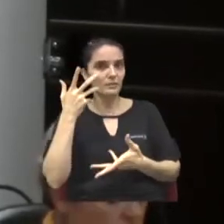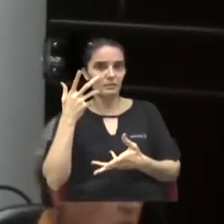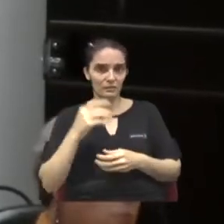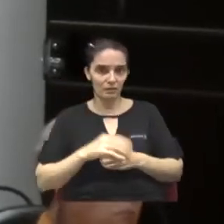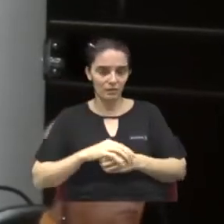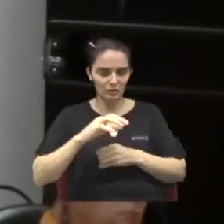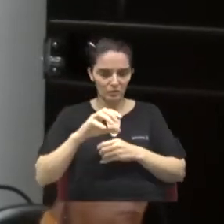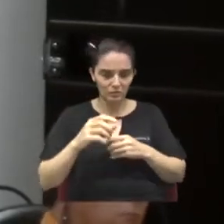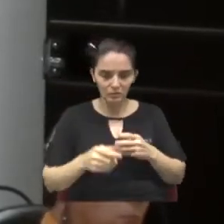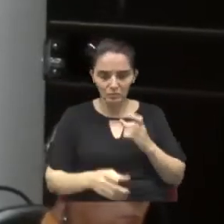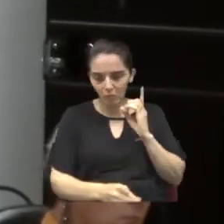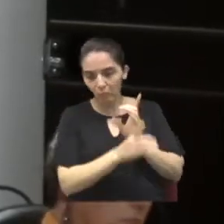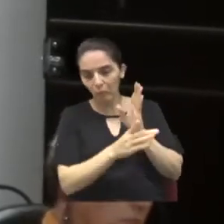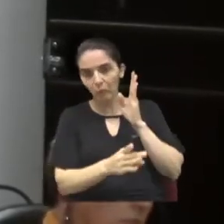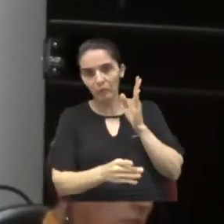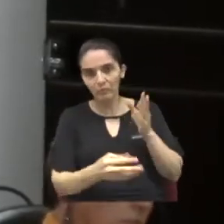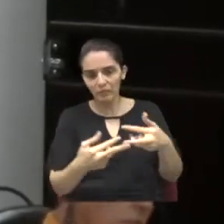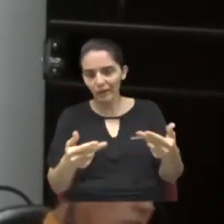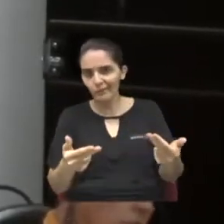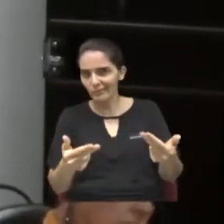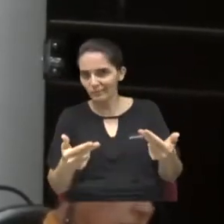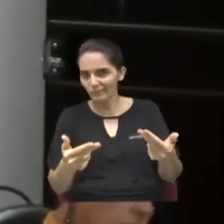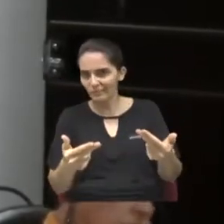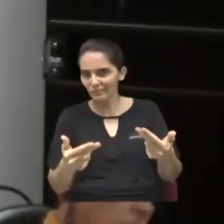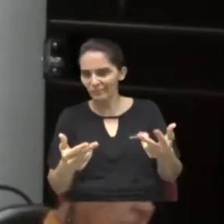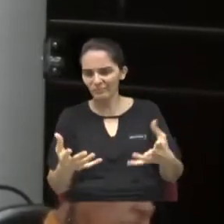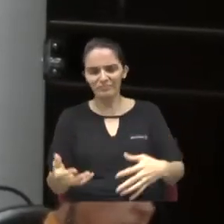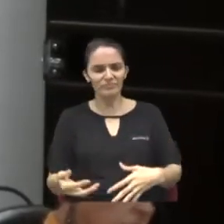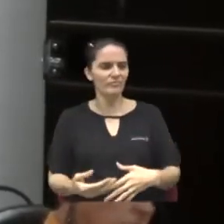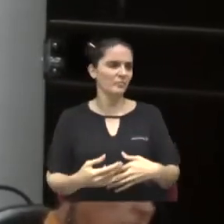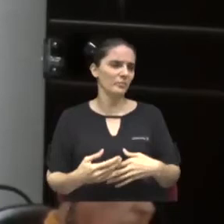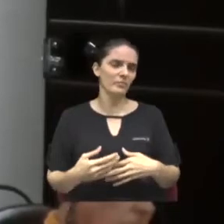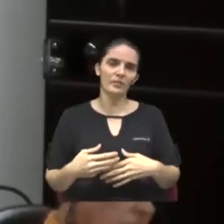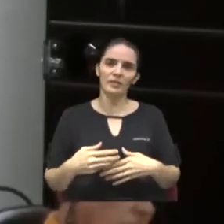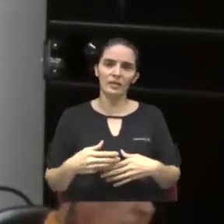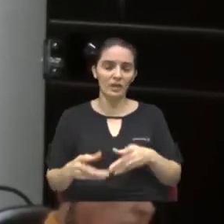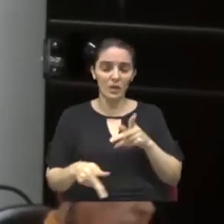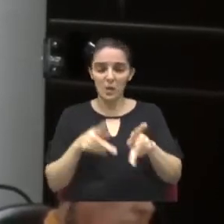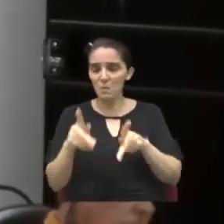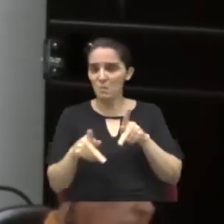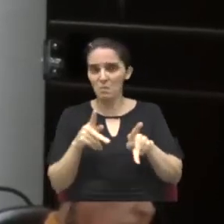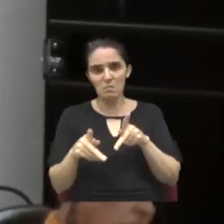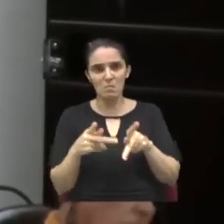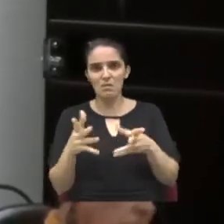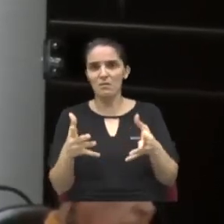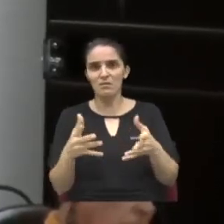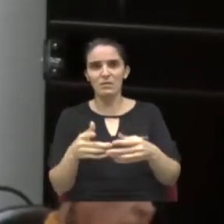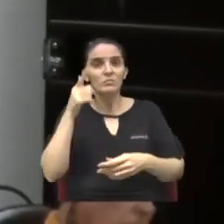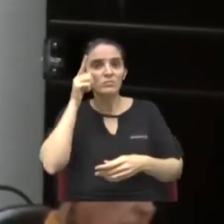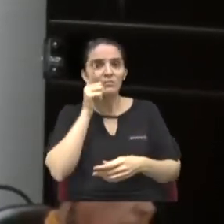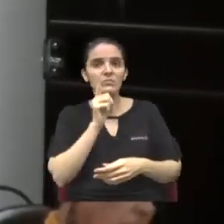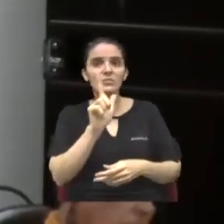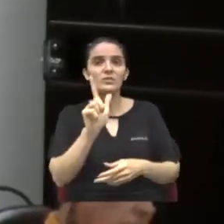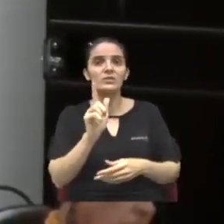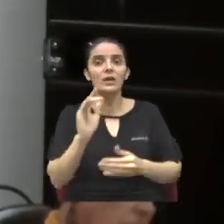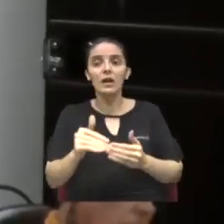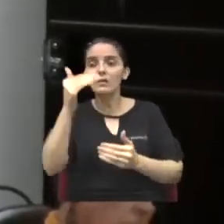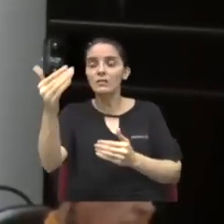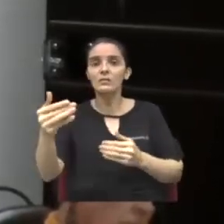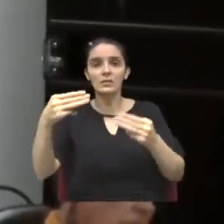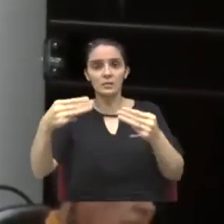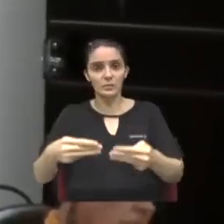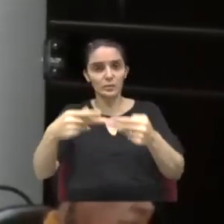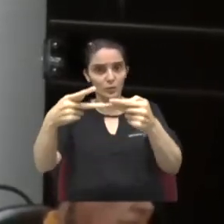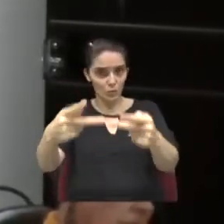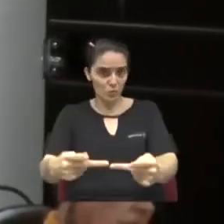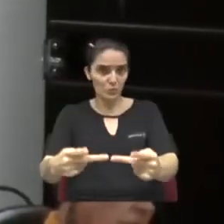garimpo do buraco tão... Então, essa é a sensação de impotência, que a população deveria dar vontade de ir na frente do fórum do Ministério